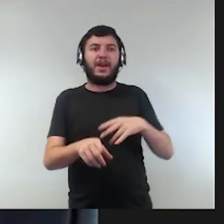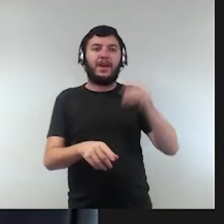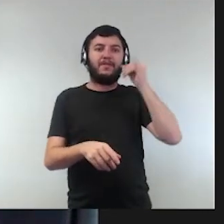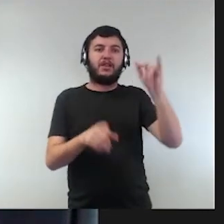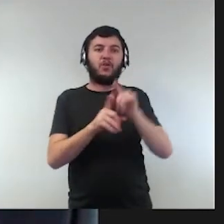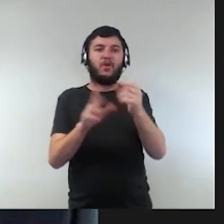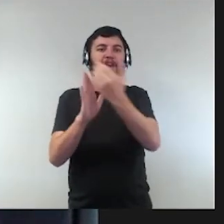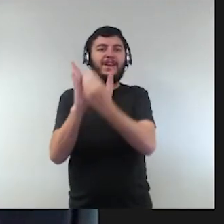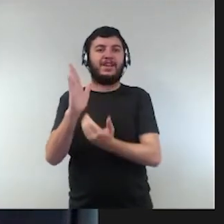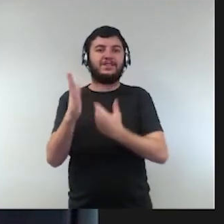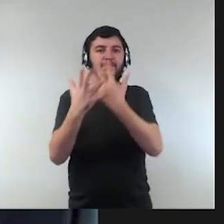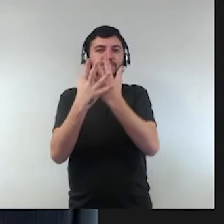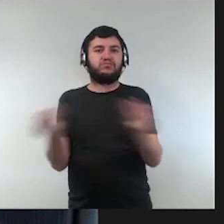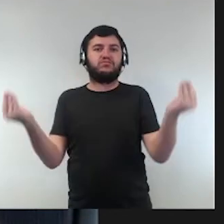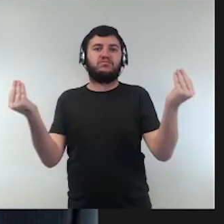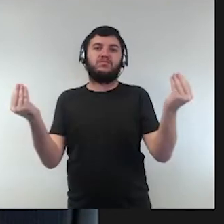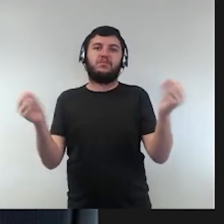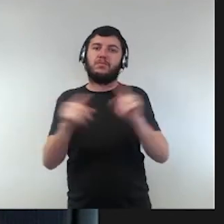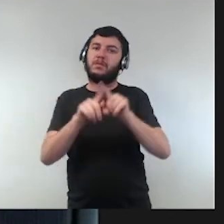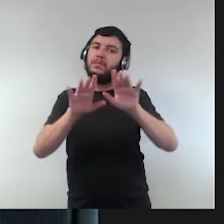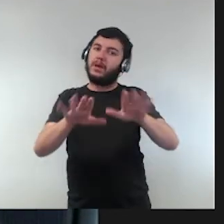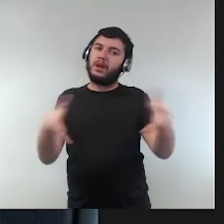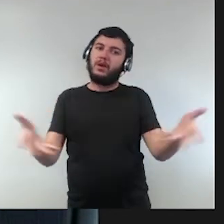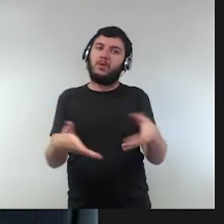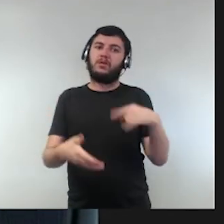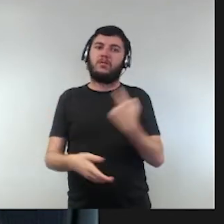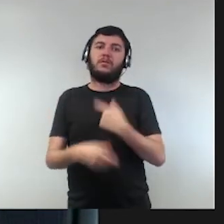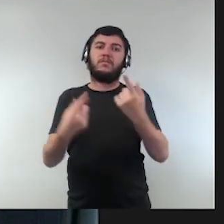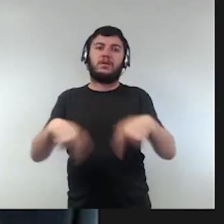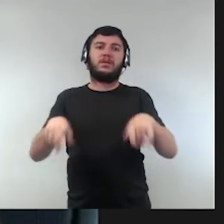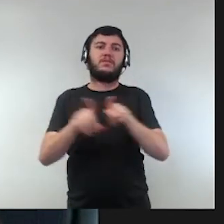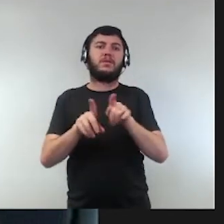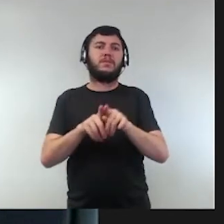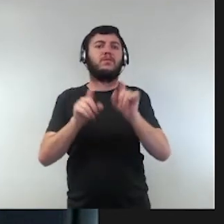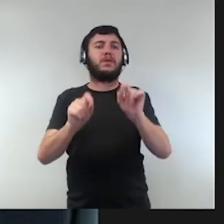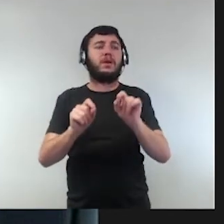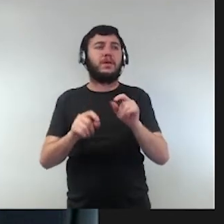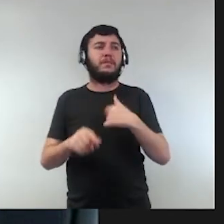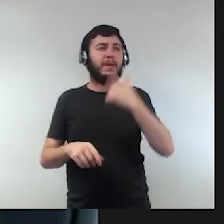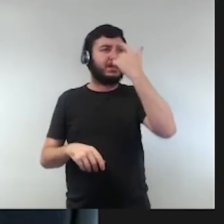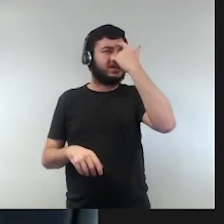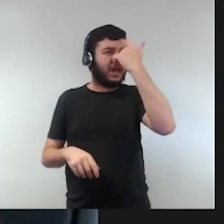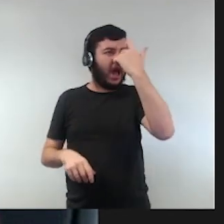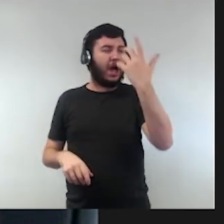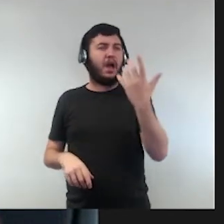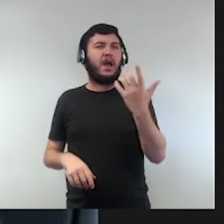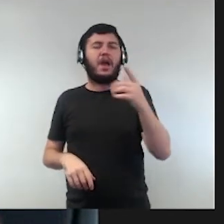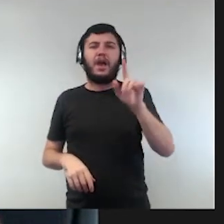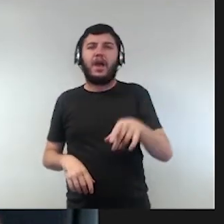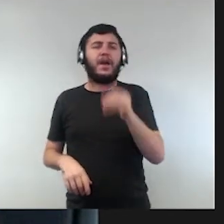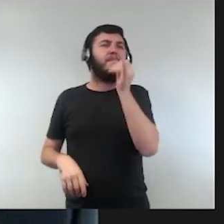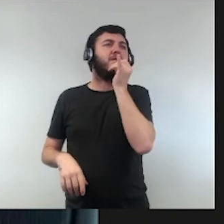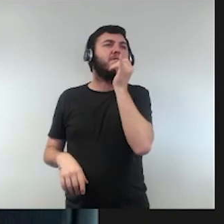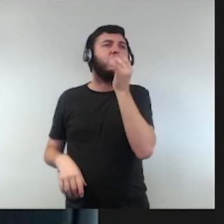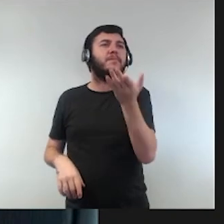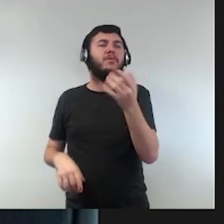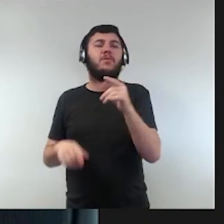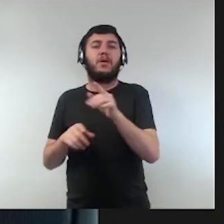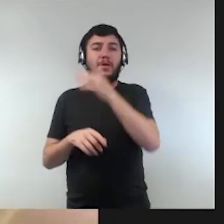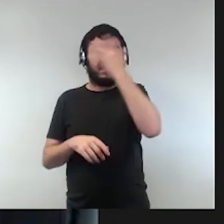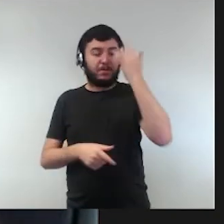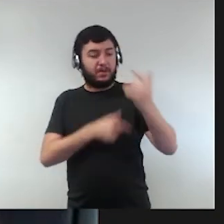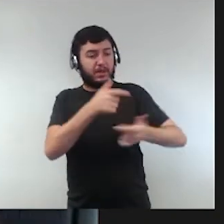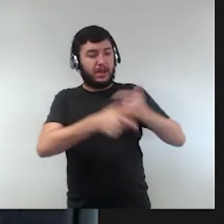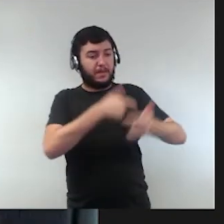momento, nivelar empreendedores, empreendimentos e pessoas que trabalham com animais como pessoas exploradoras.